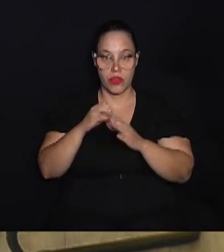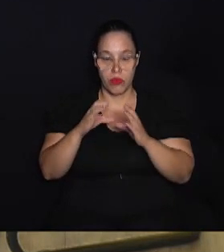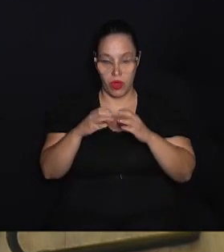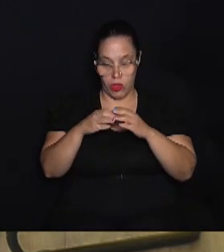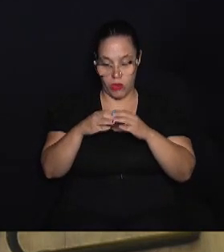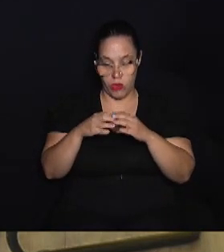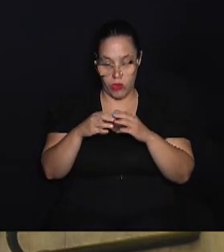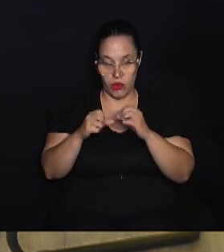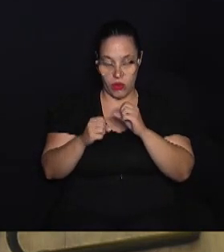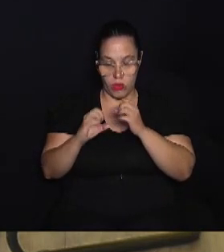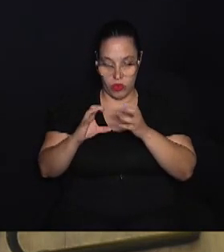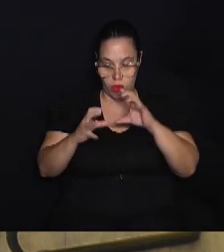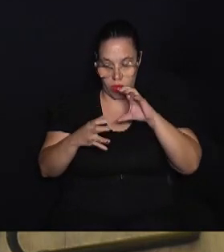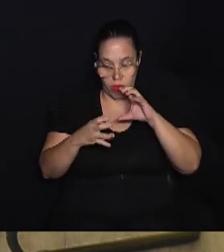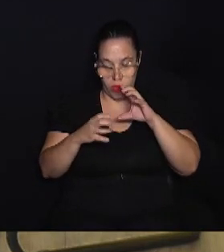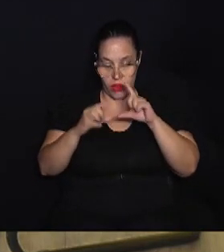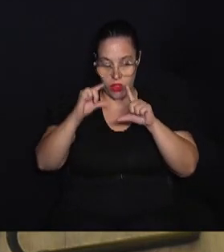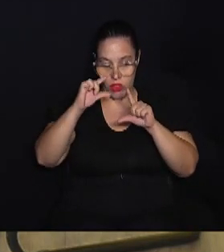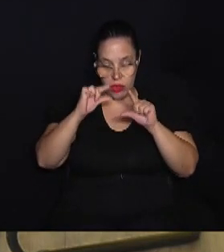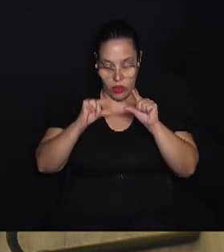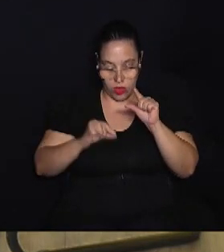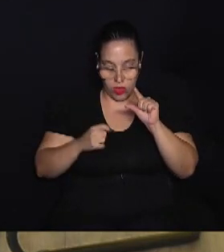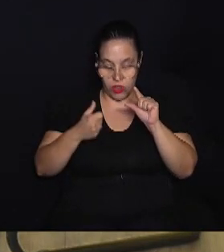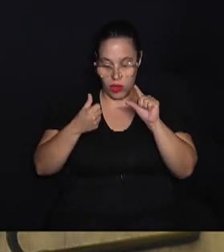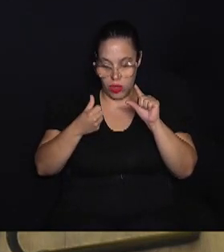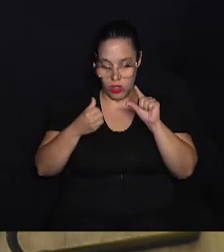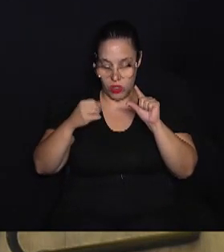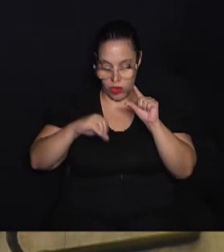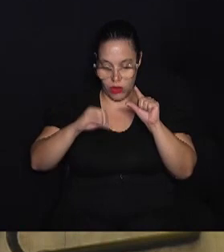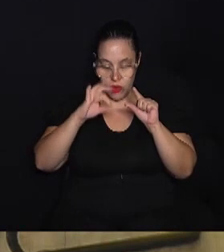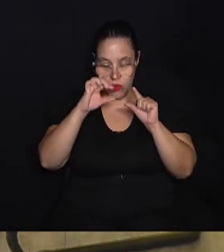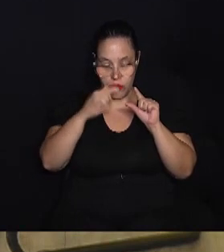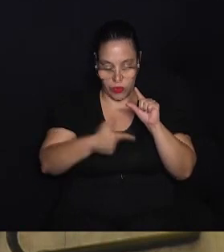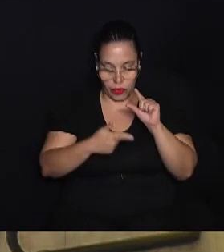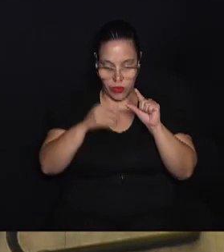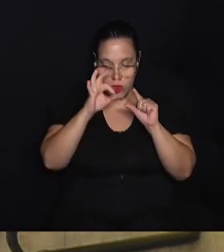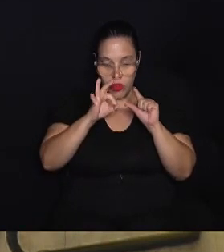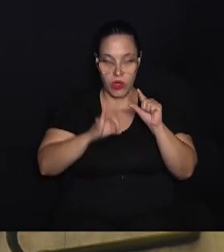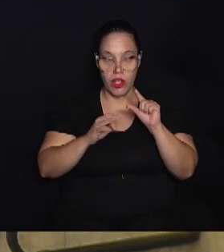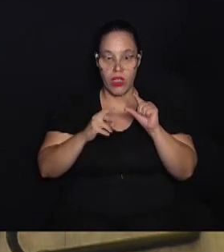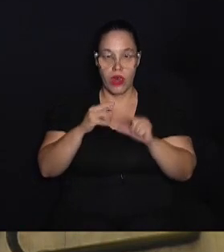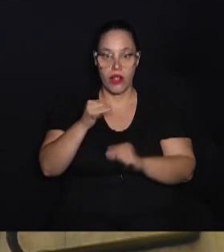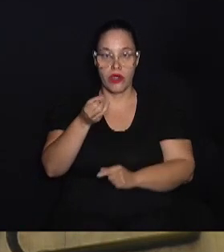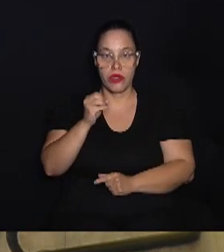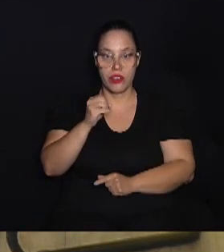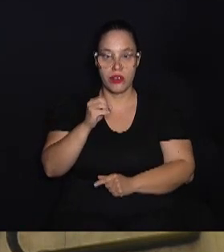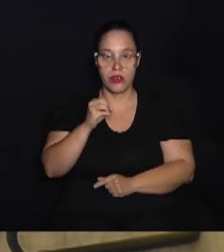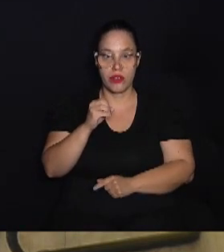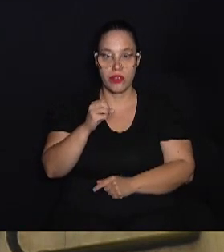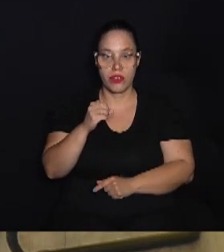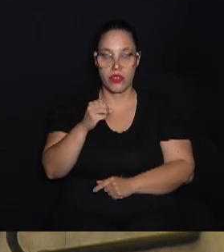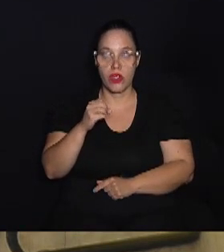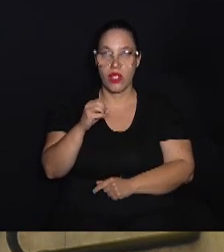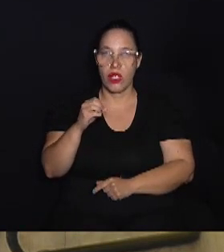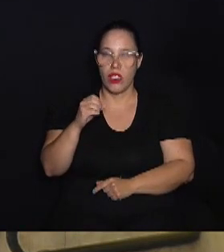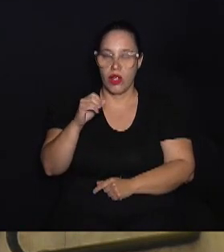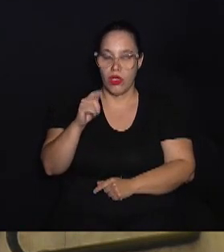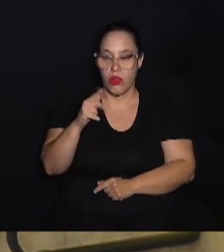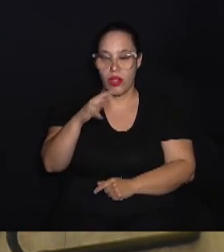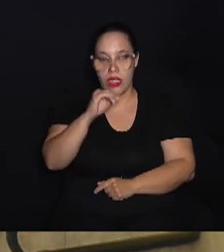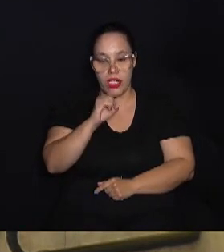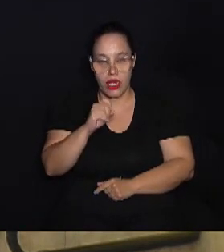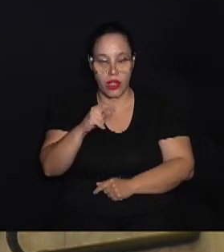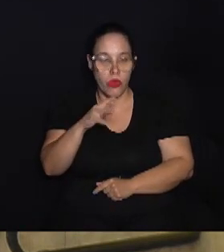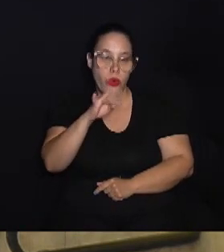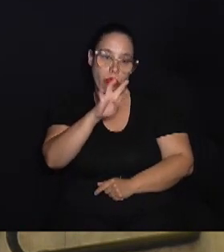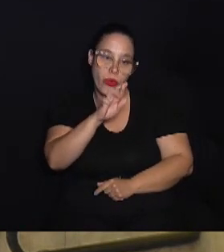que o Brasil precisa reduzir em 92% as emissões de gases de efeito estufa até 2035, para